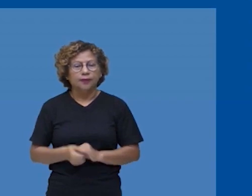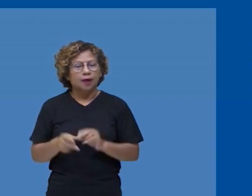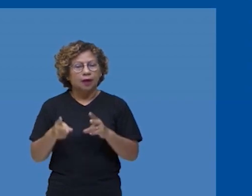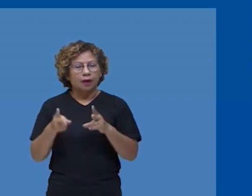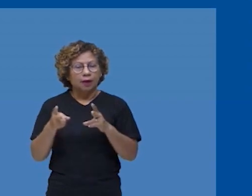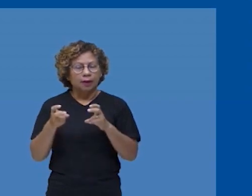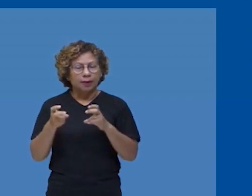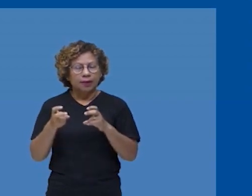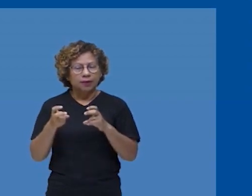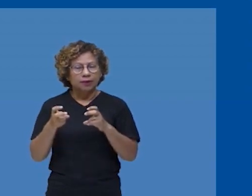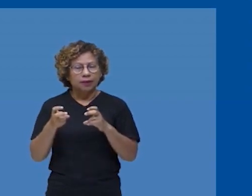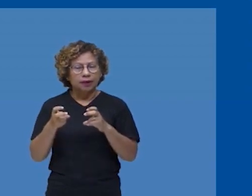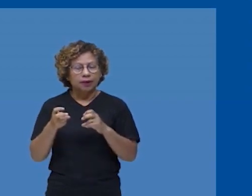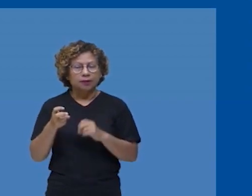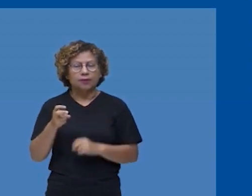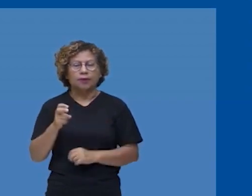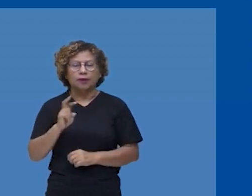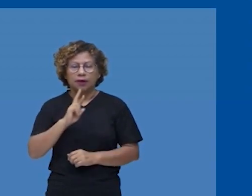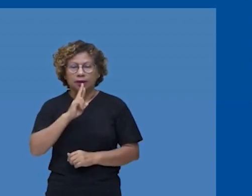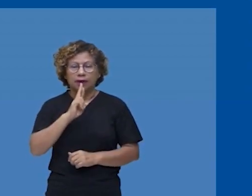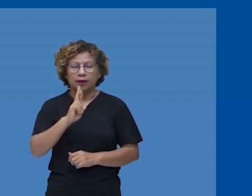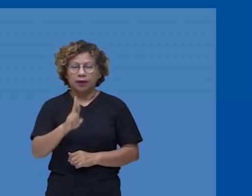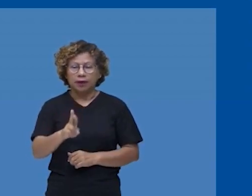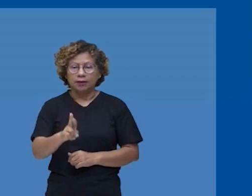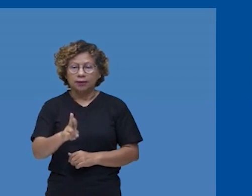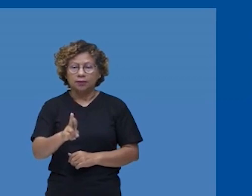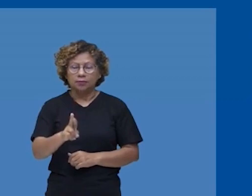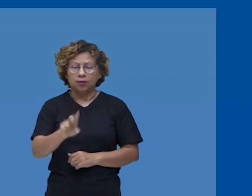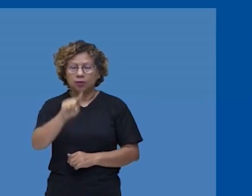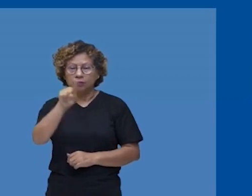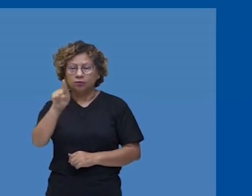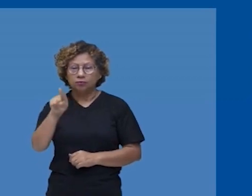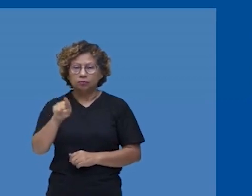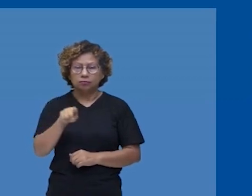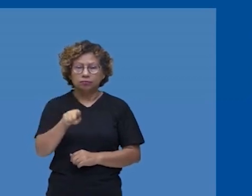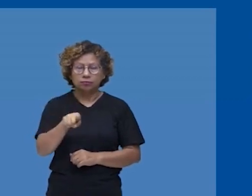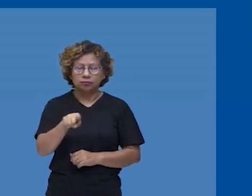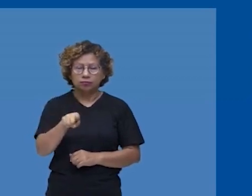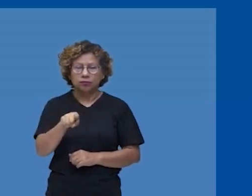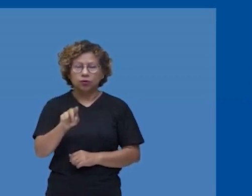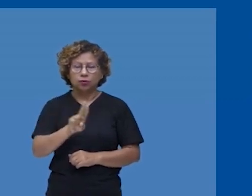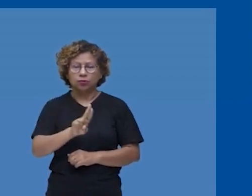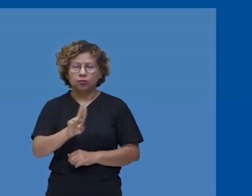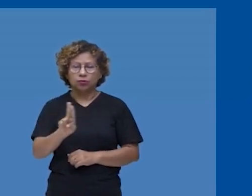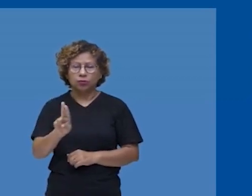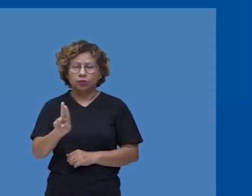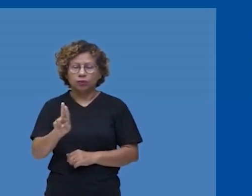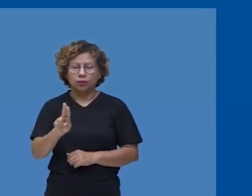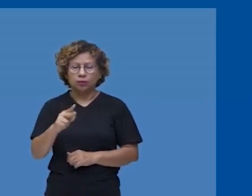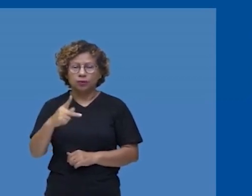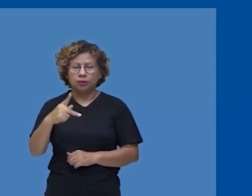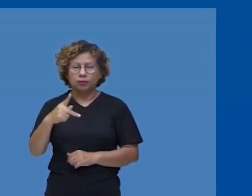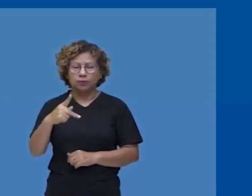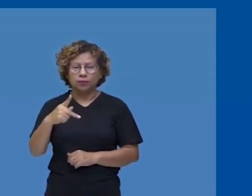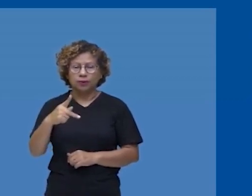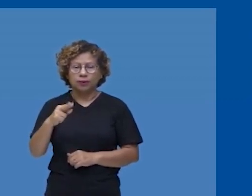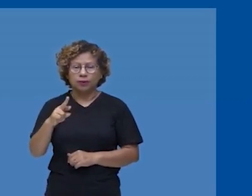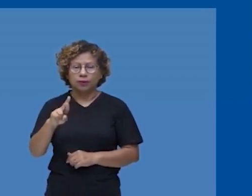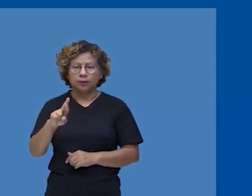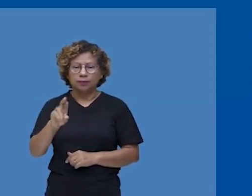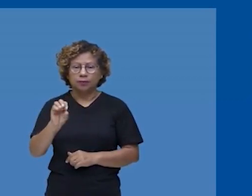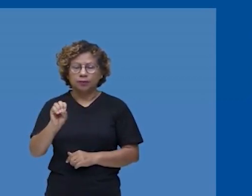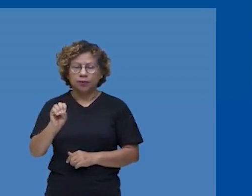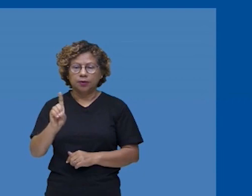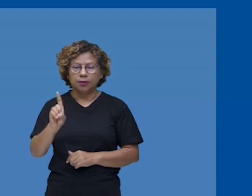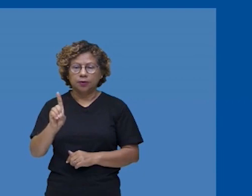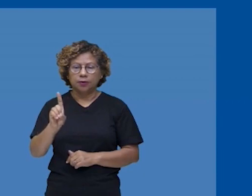E o resultado aqui, para nós vamos chamar de produto. Ok?